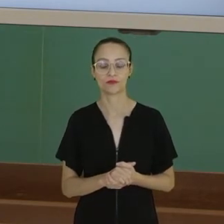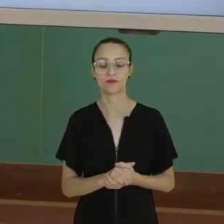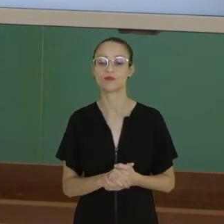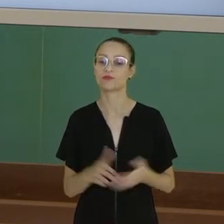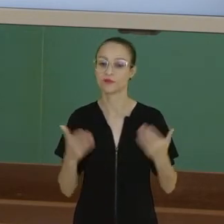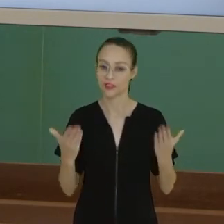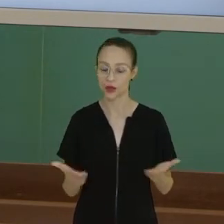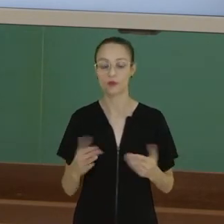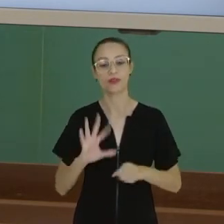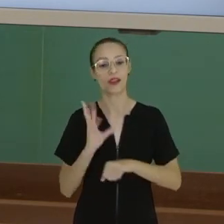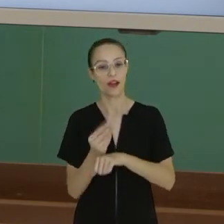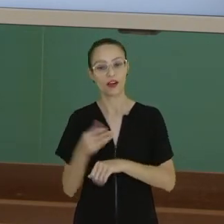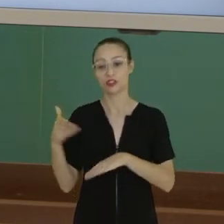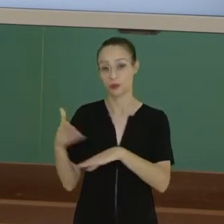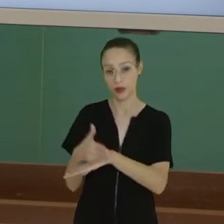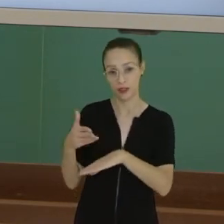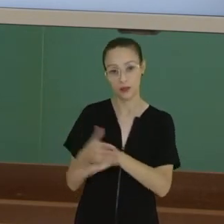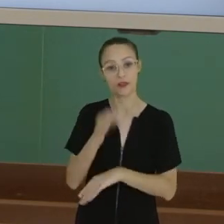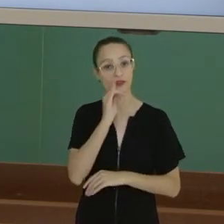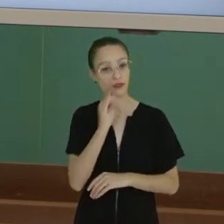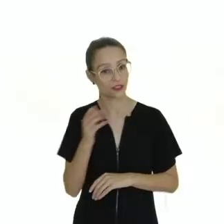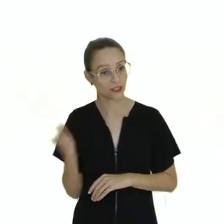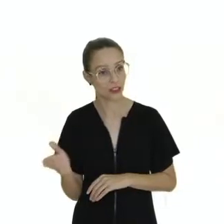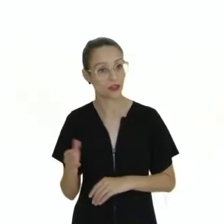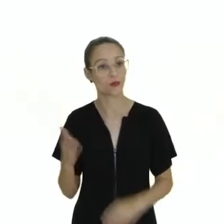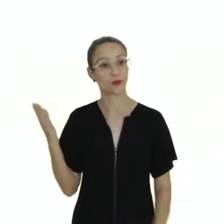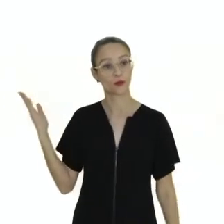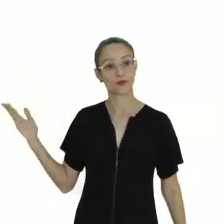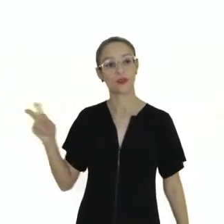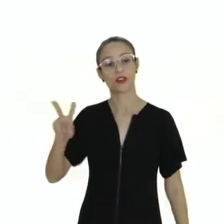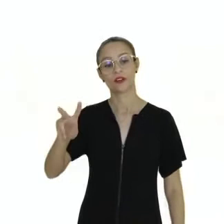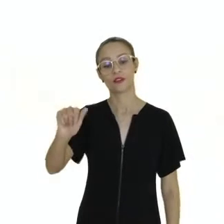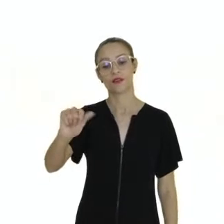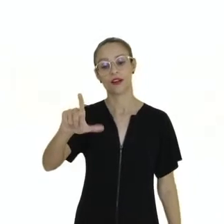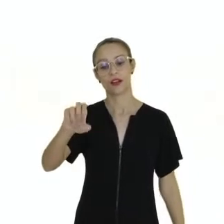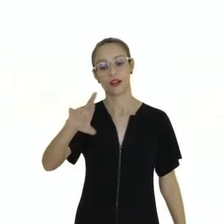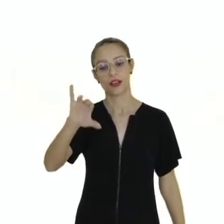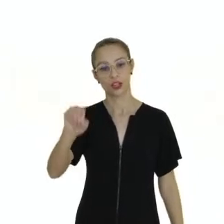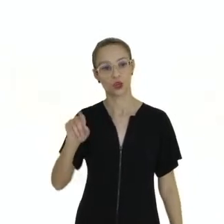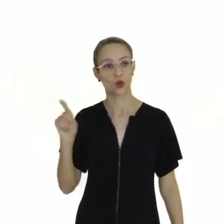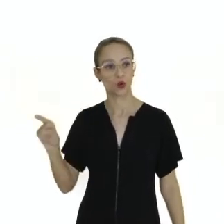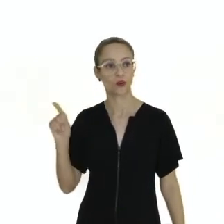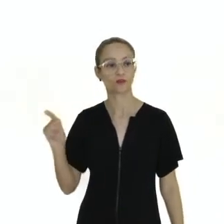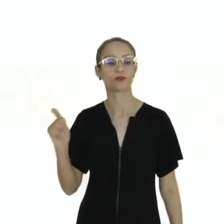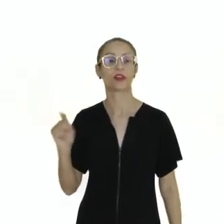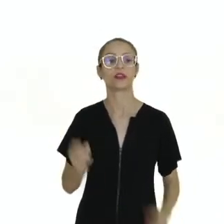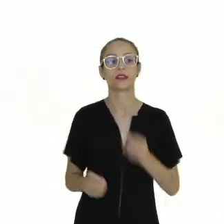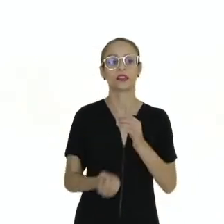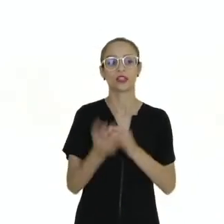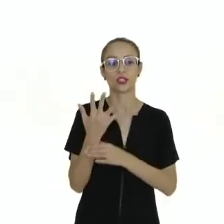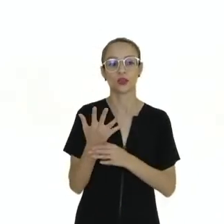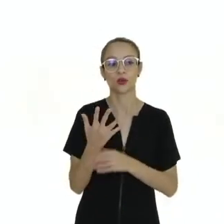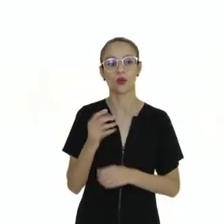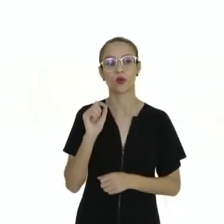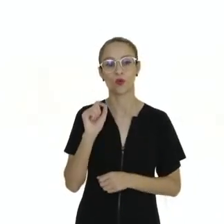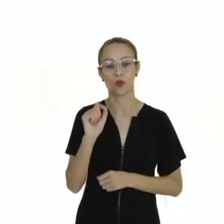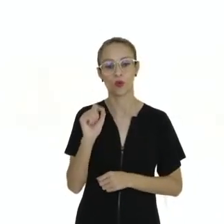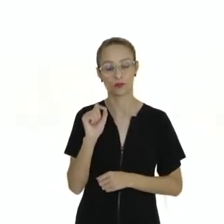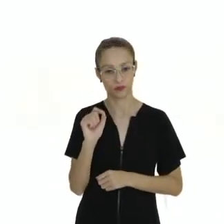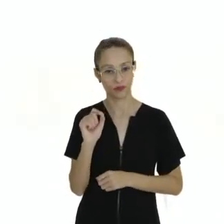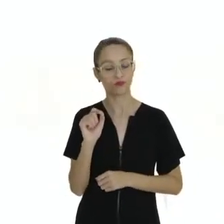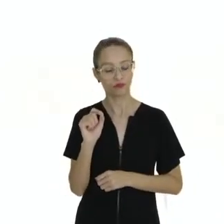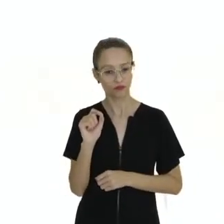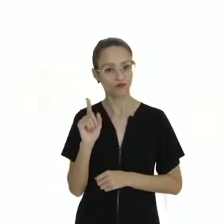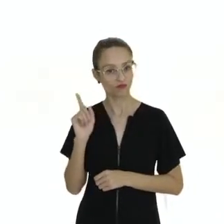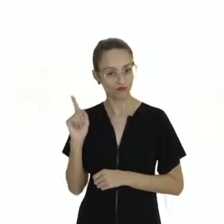Então, a arte participativa, né, um exemplo disso é a obra de Valério System, né, um grande tobogã criado pelo artista belga